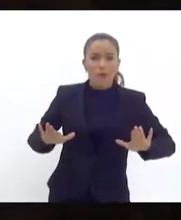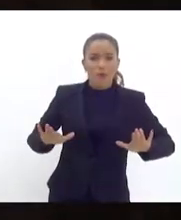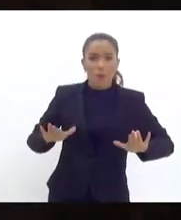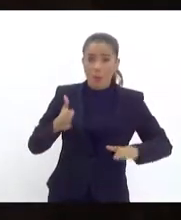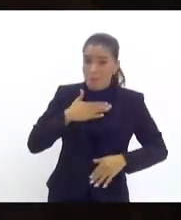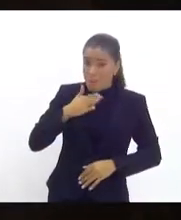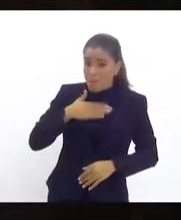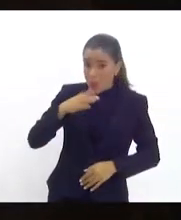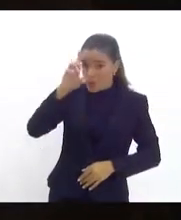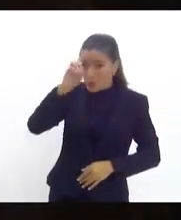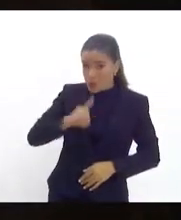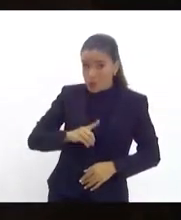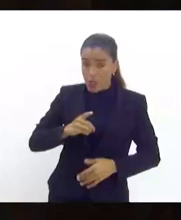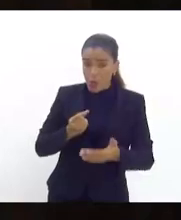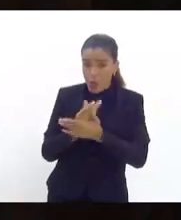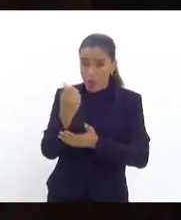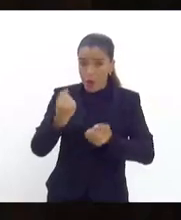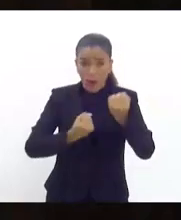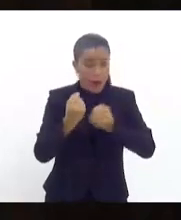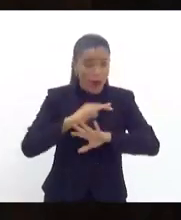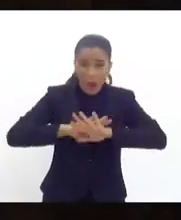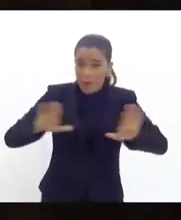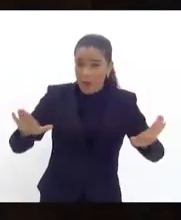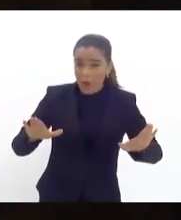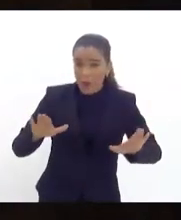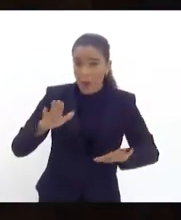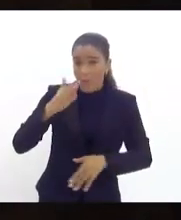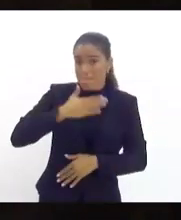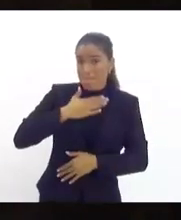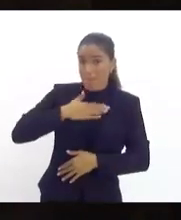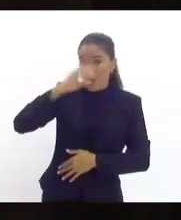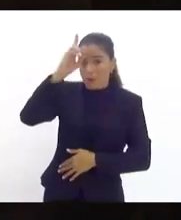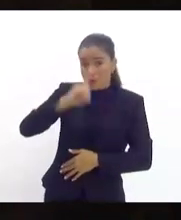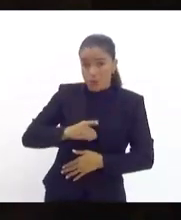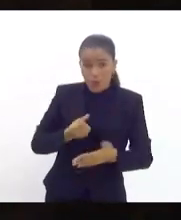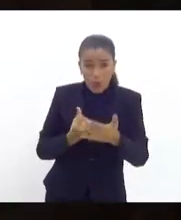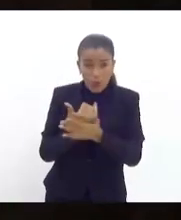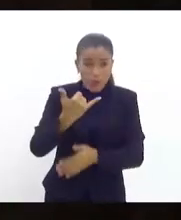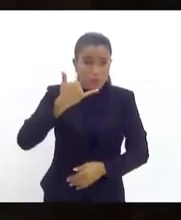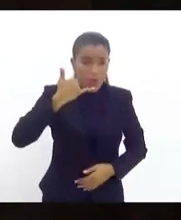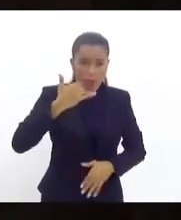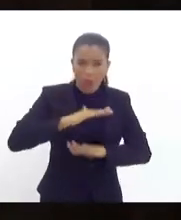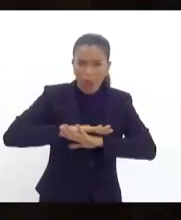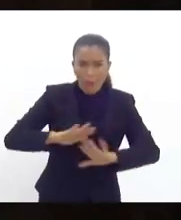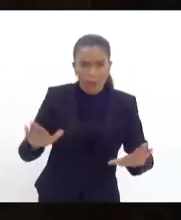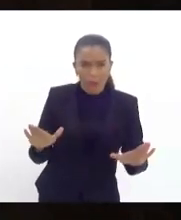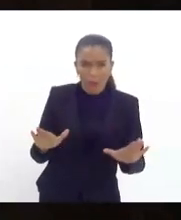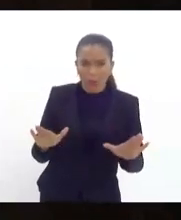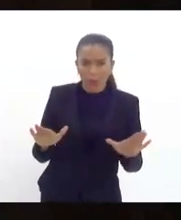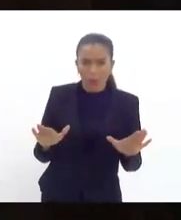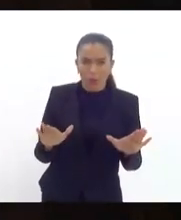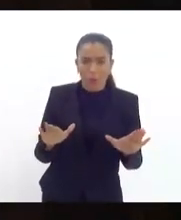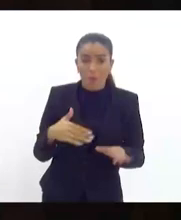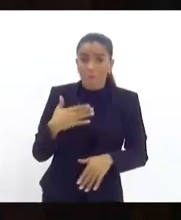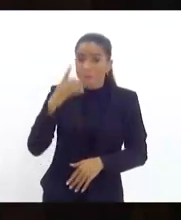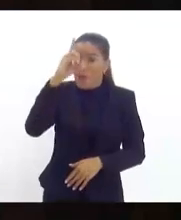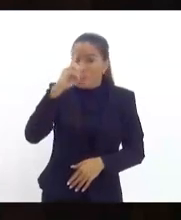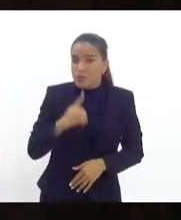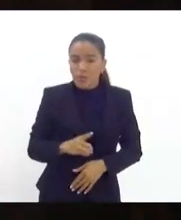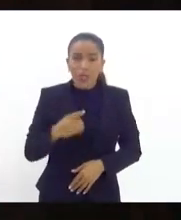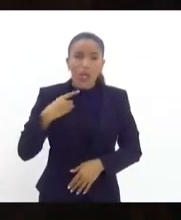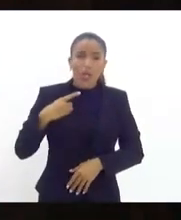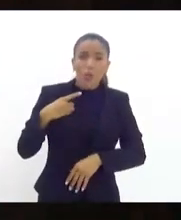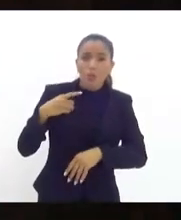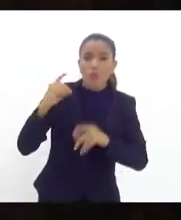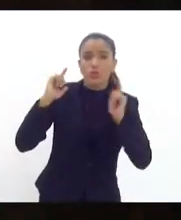o meu direito de ter um carro acabou o meu direito de ter um telefone acabou o meu direito de